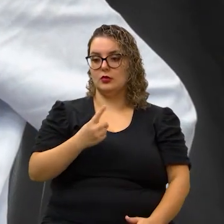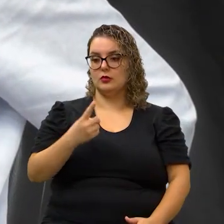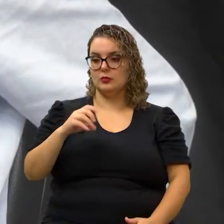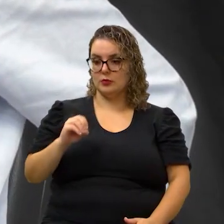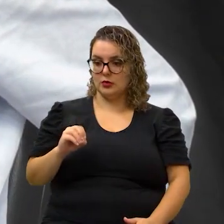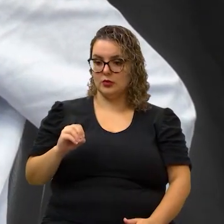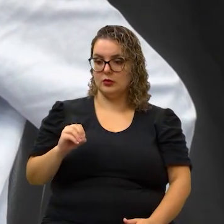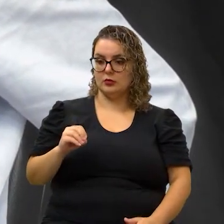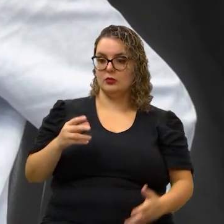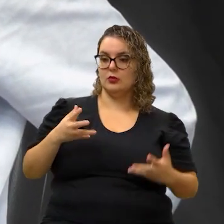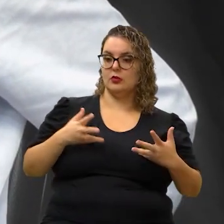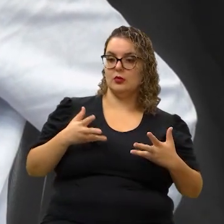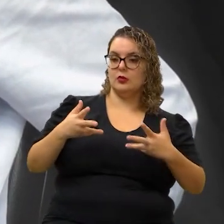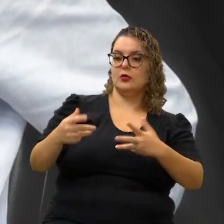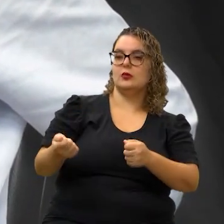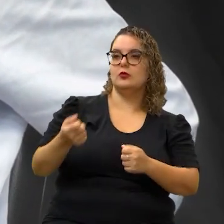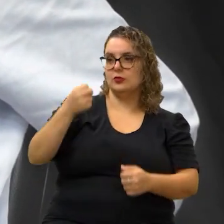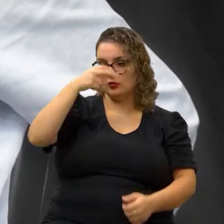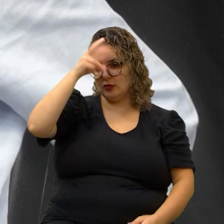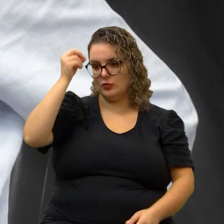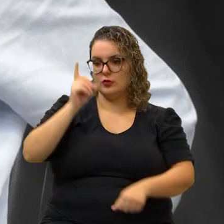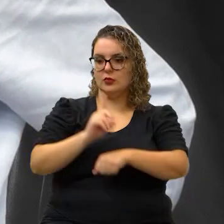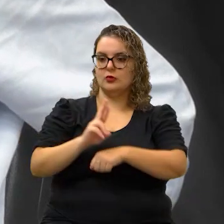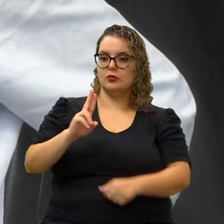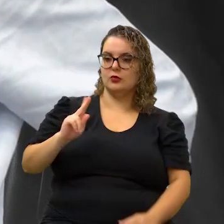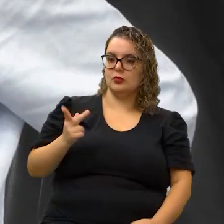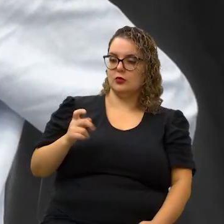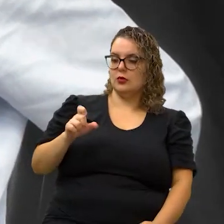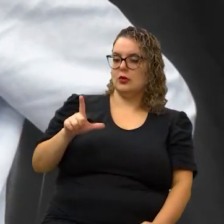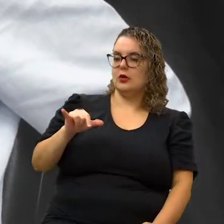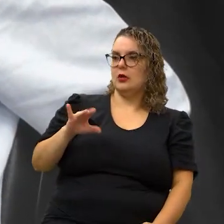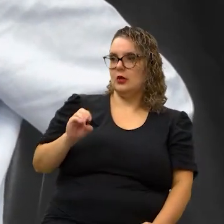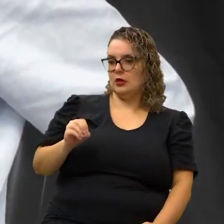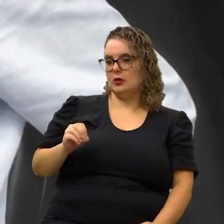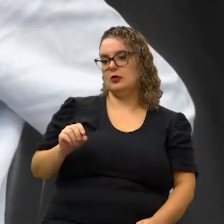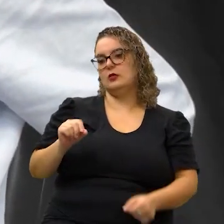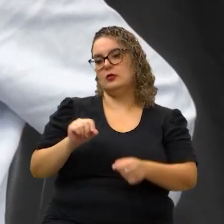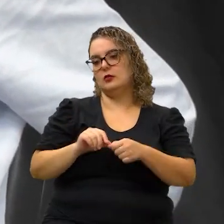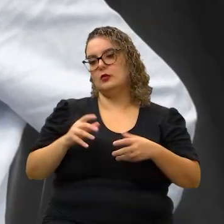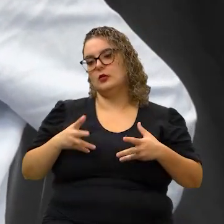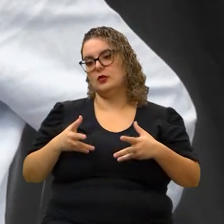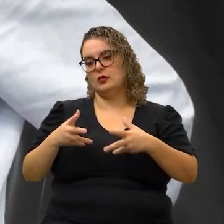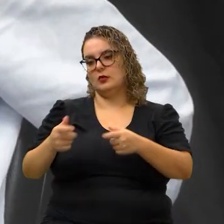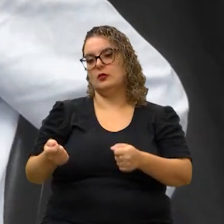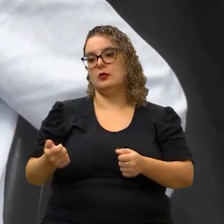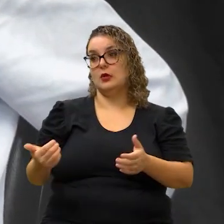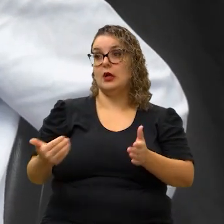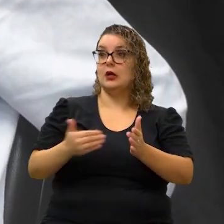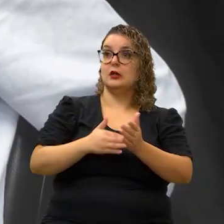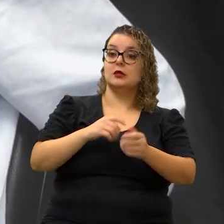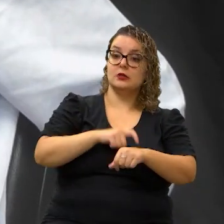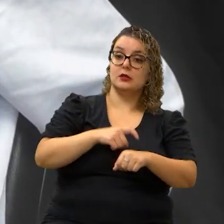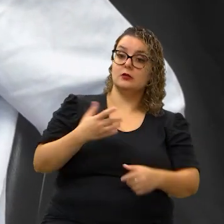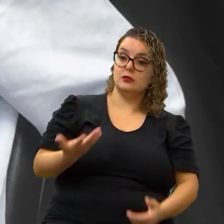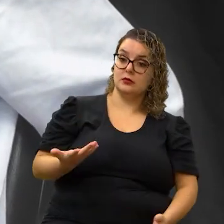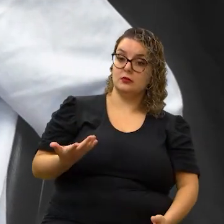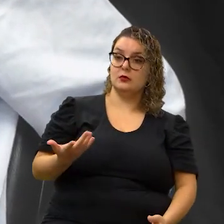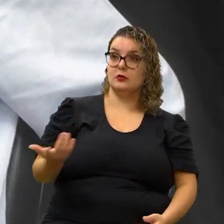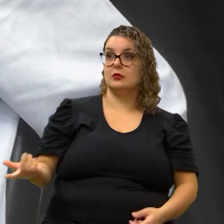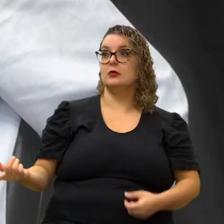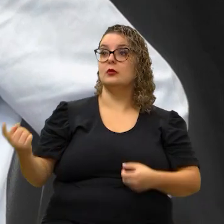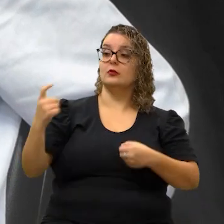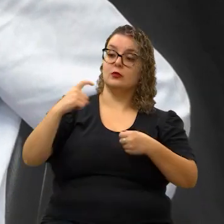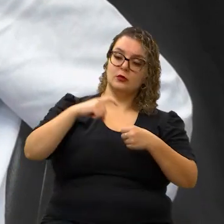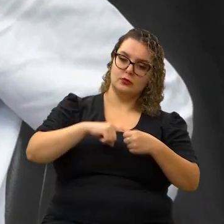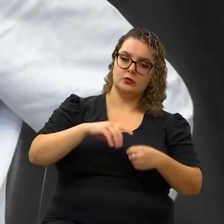Tá. Foi um convite do então prefeito, doutor Hélio. Ele me fez o convite. Foi até nesse período